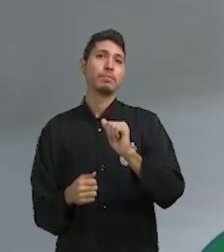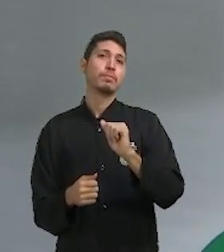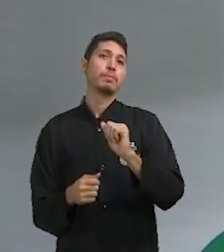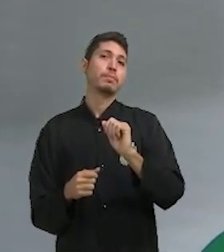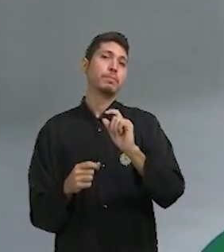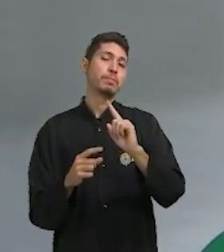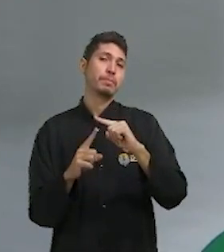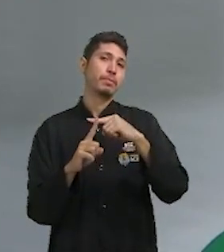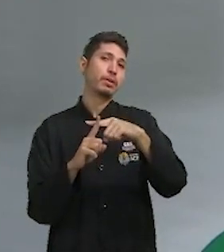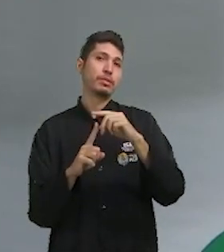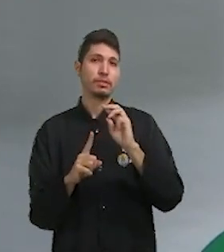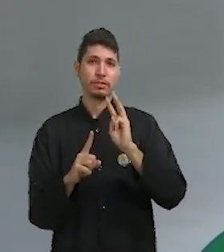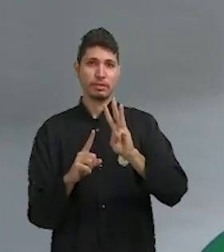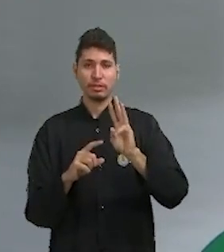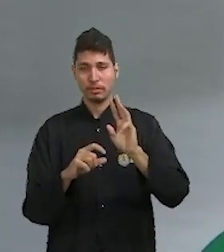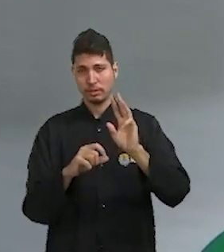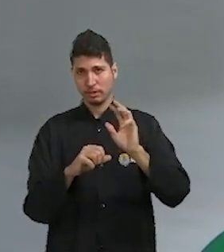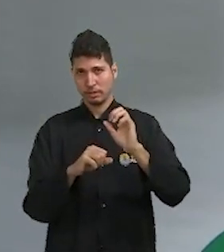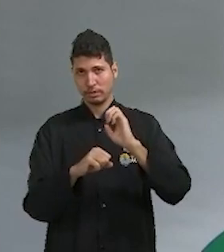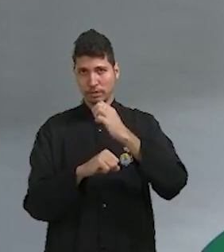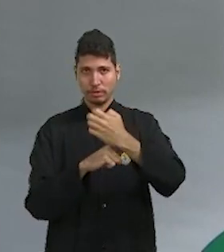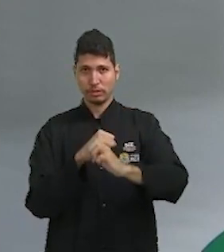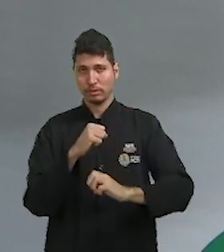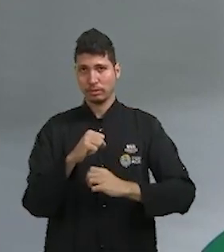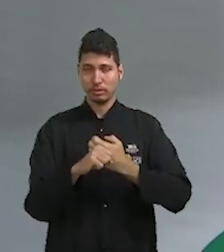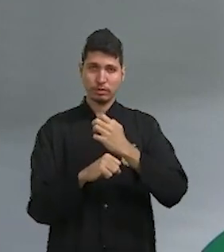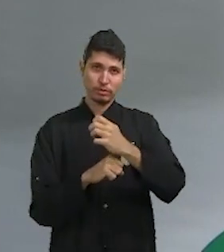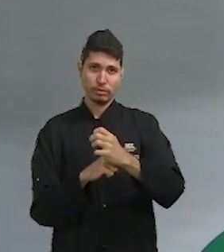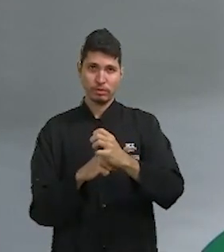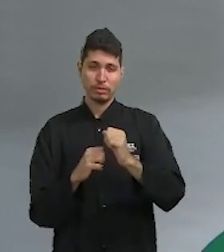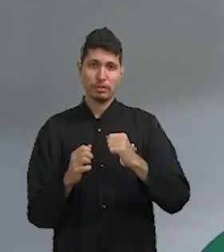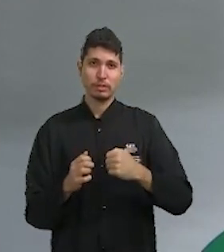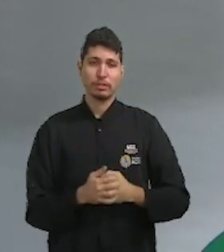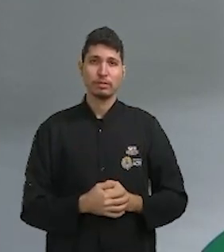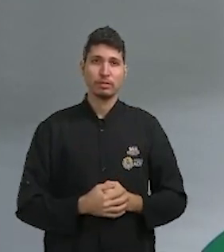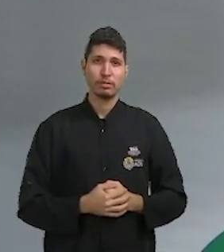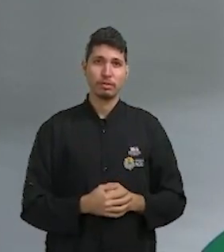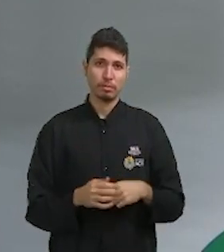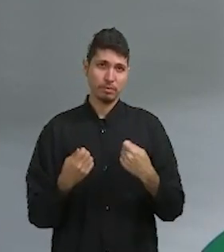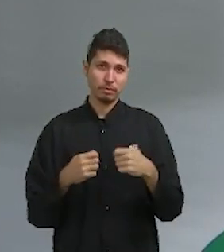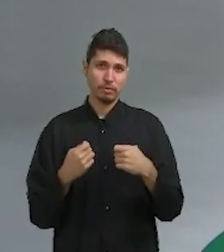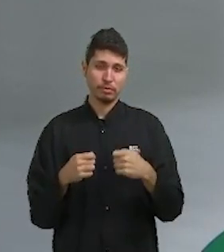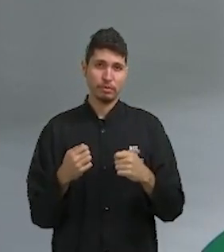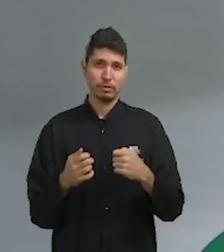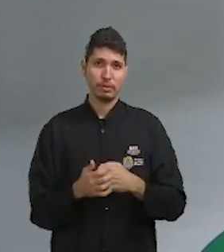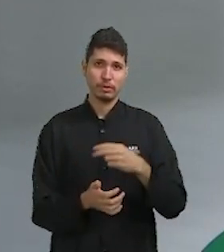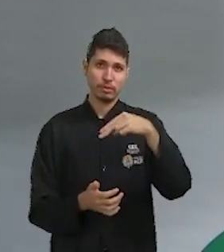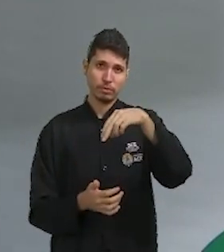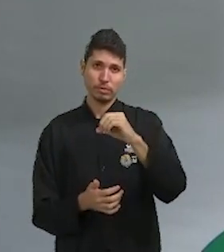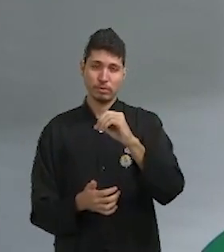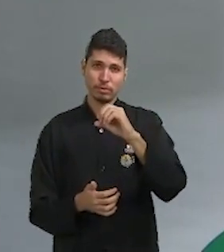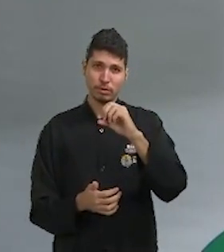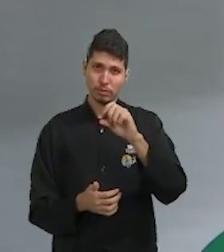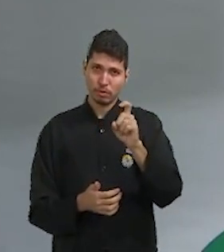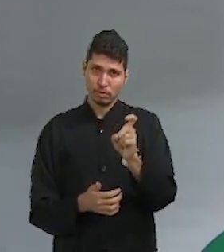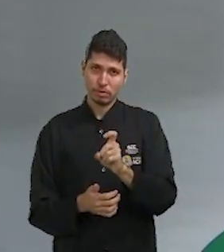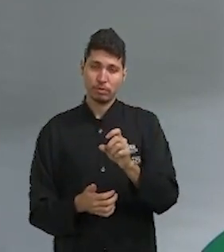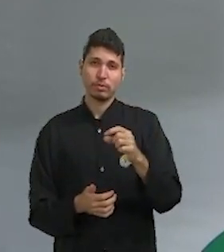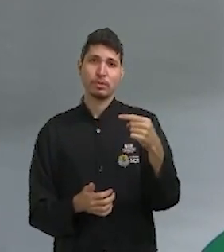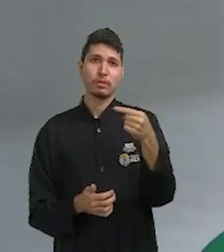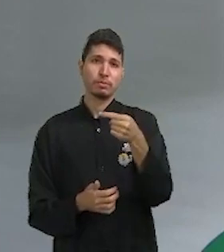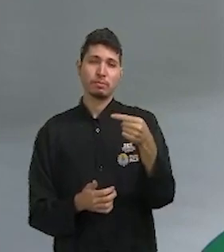receber ali um NOx, né, um potencial, menos 3. NOx menos 3, porque